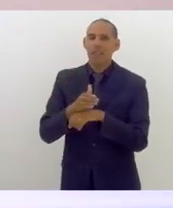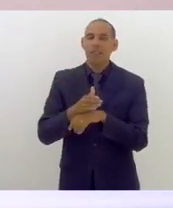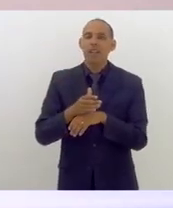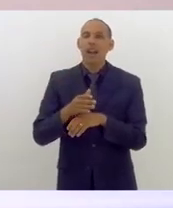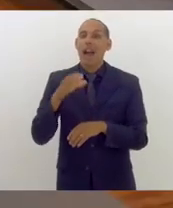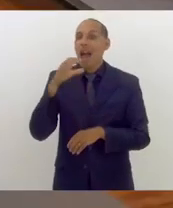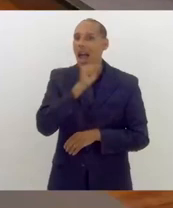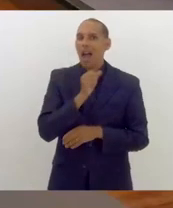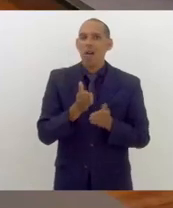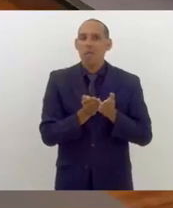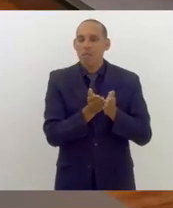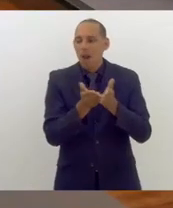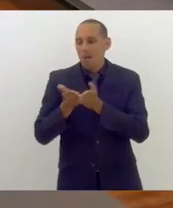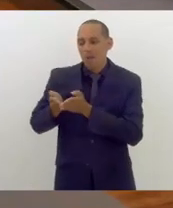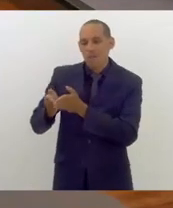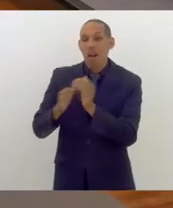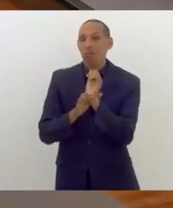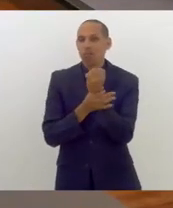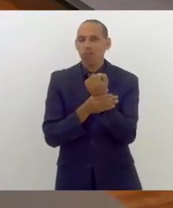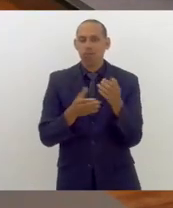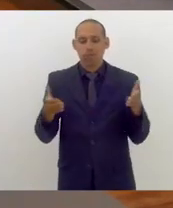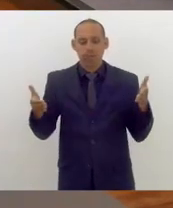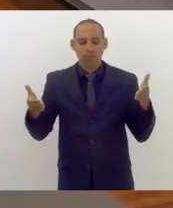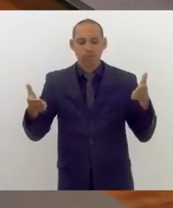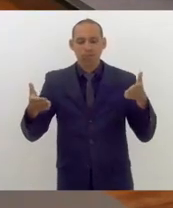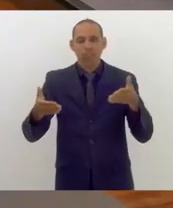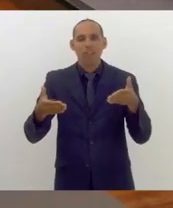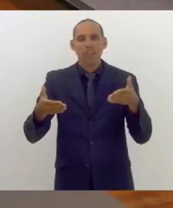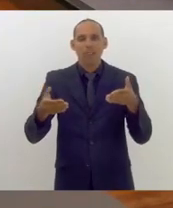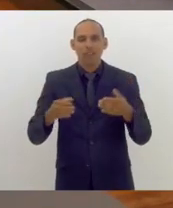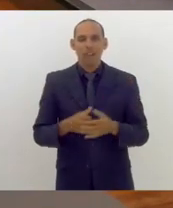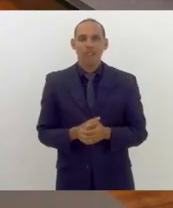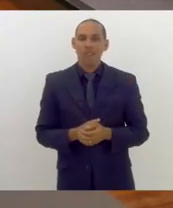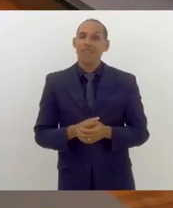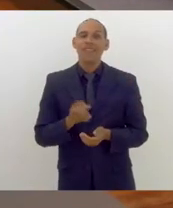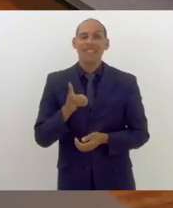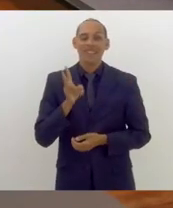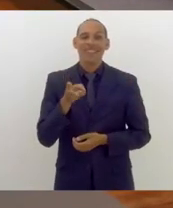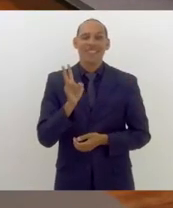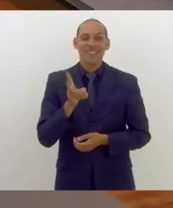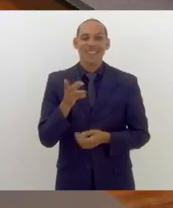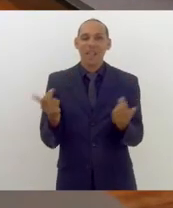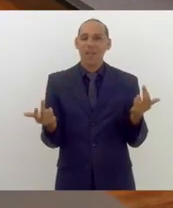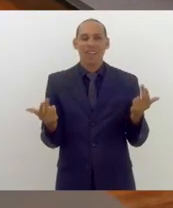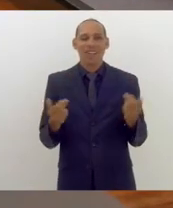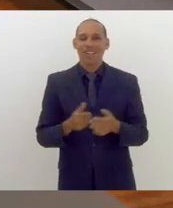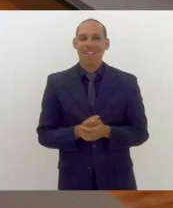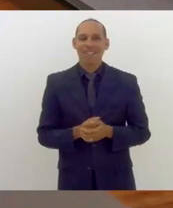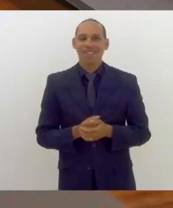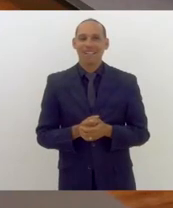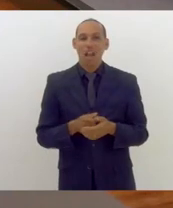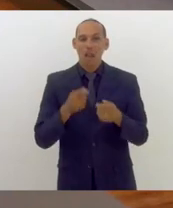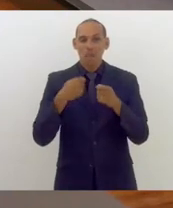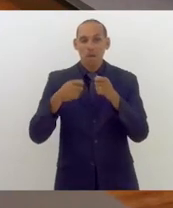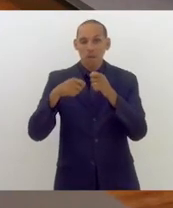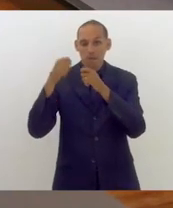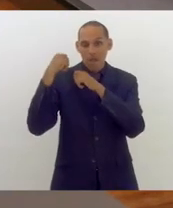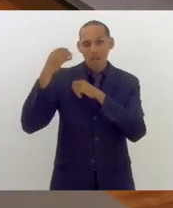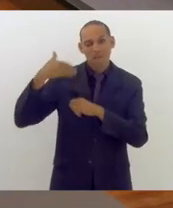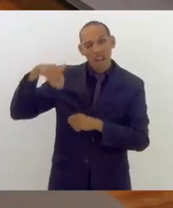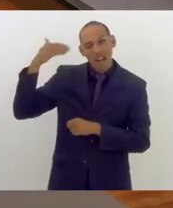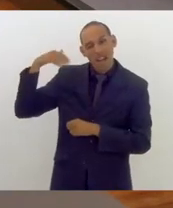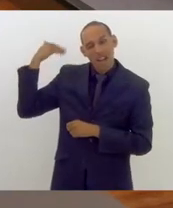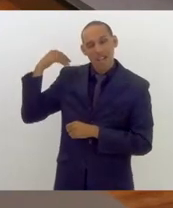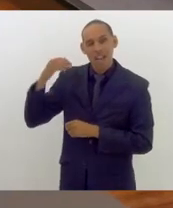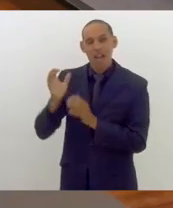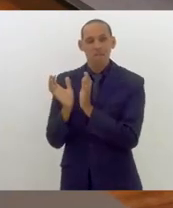recebeu por dois embarcações de segurança é sempre nesse sentido quando os pescadores na época lá